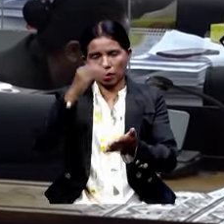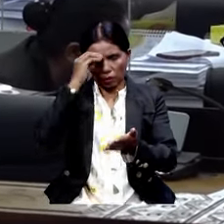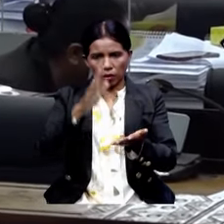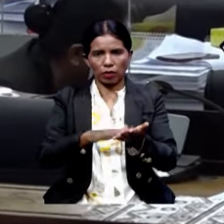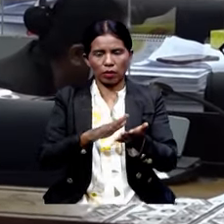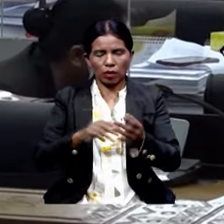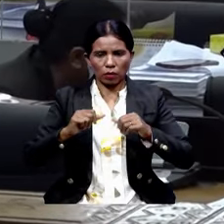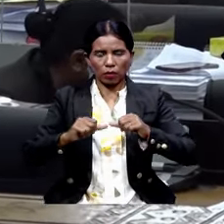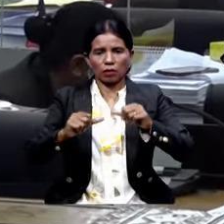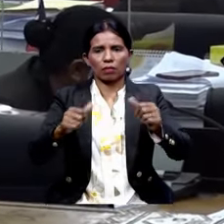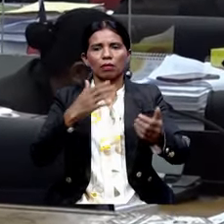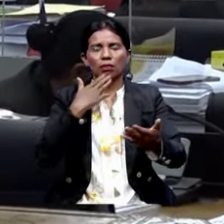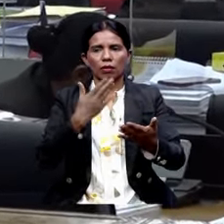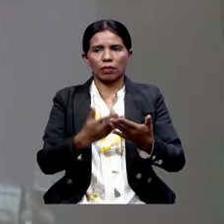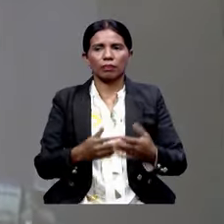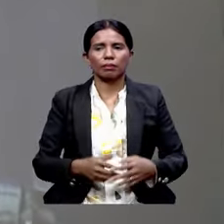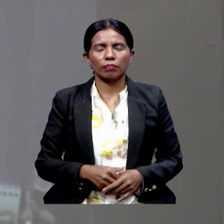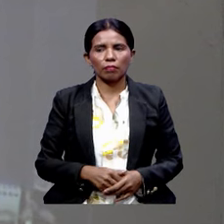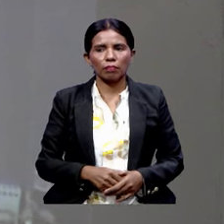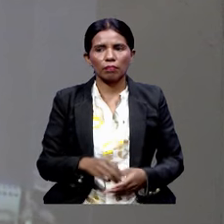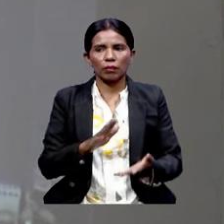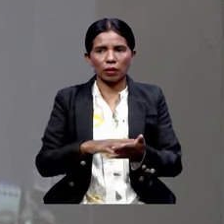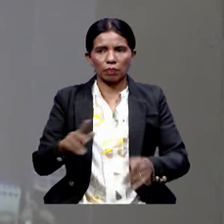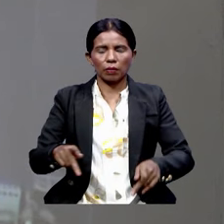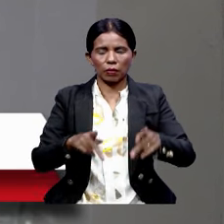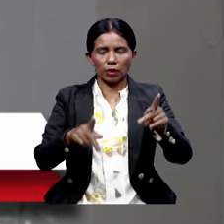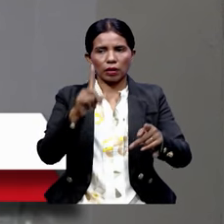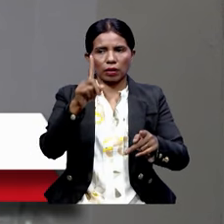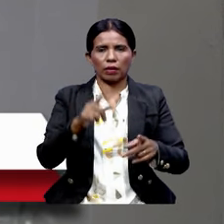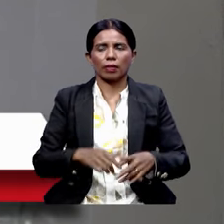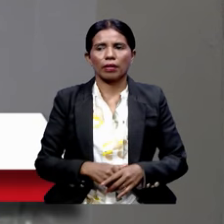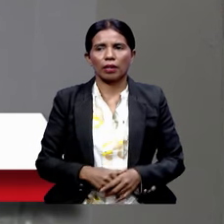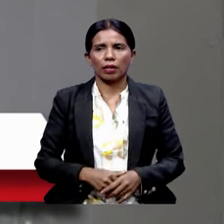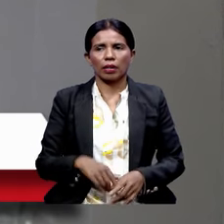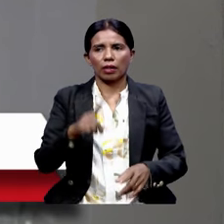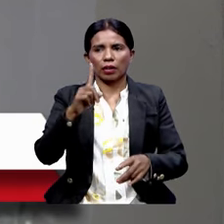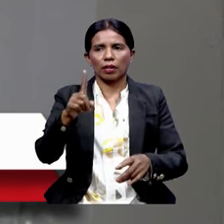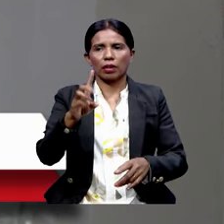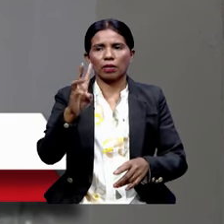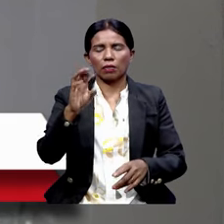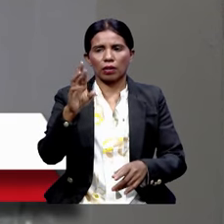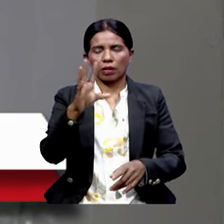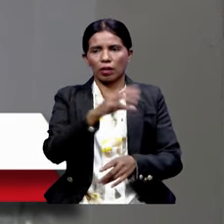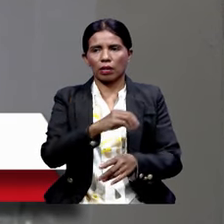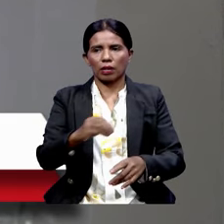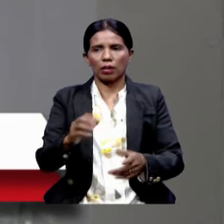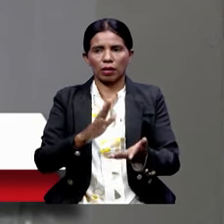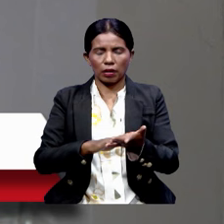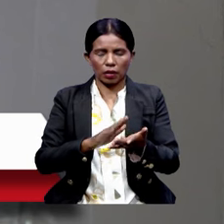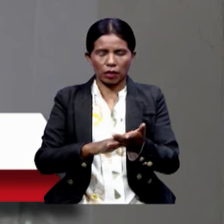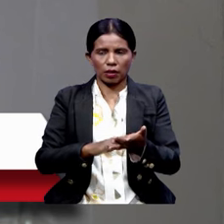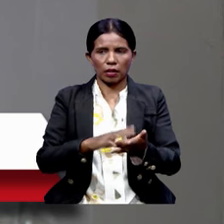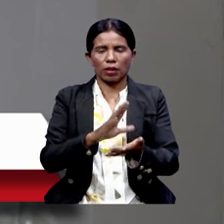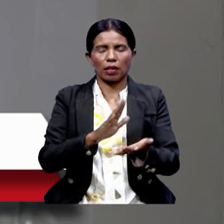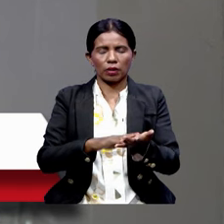refere lao normal hela kola preescolar publik de ida red mas 5 de maio iha ida eu era o avion de escola comuni